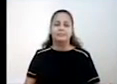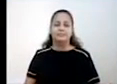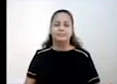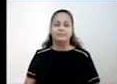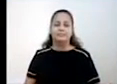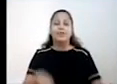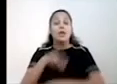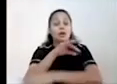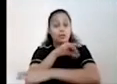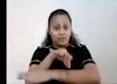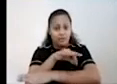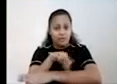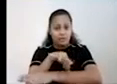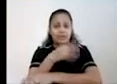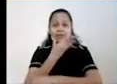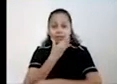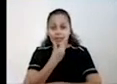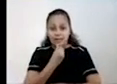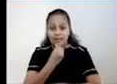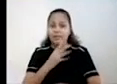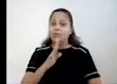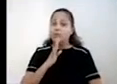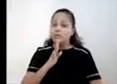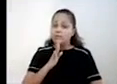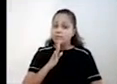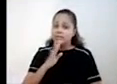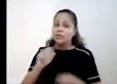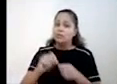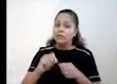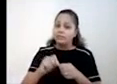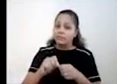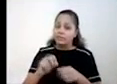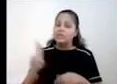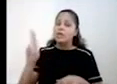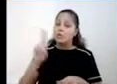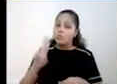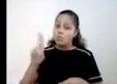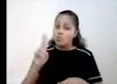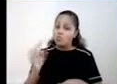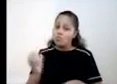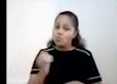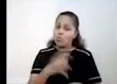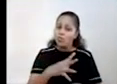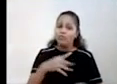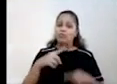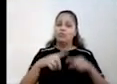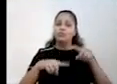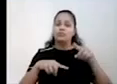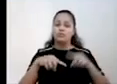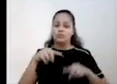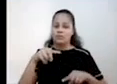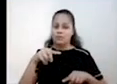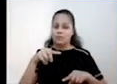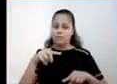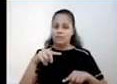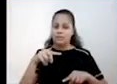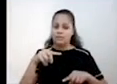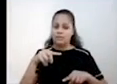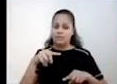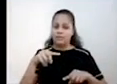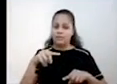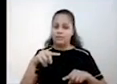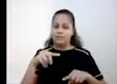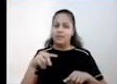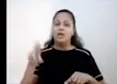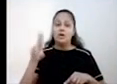Pois bem, o arquiteto Shigeru Ban é conhecido por fazer um uso inovador de materiais e pela